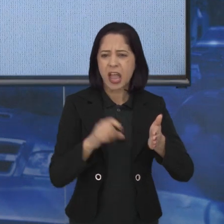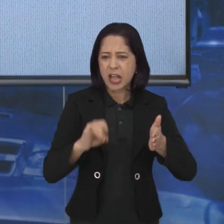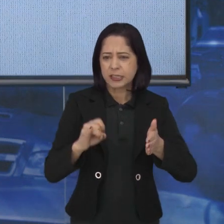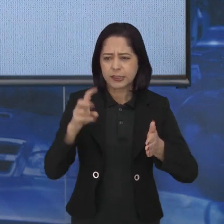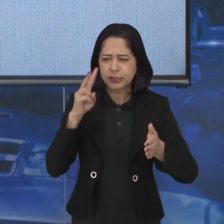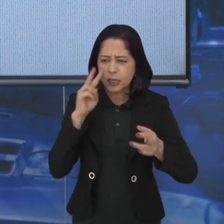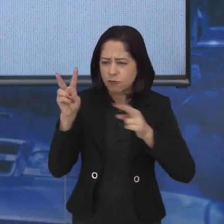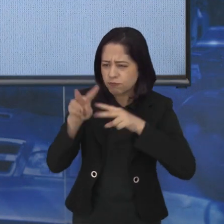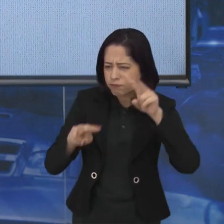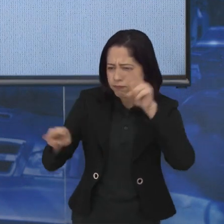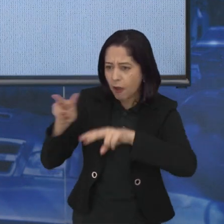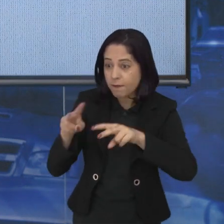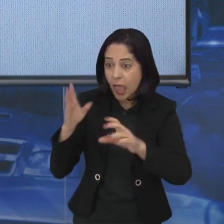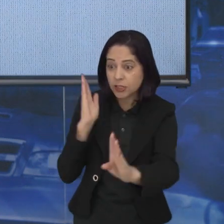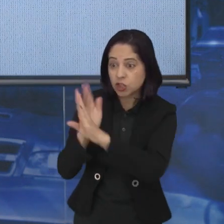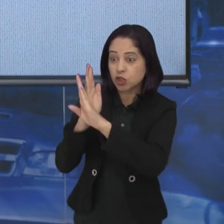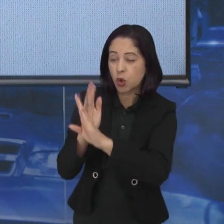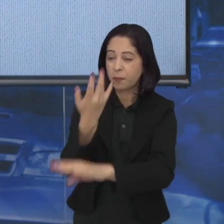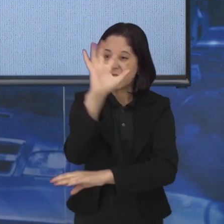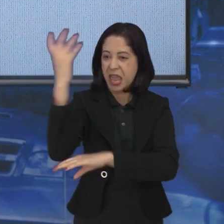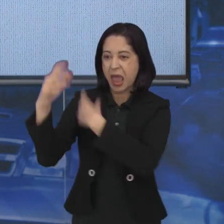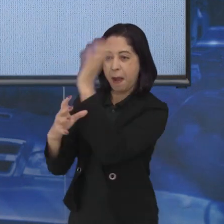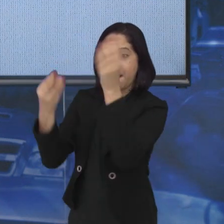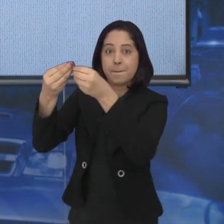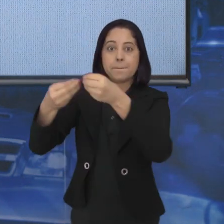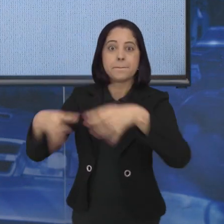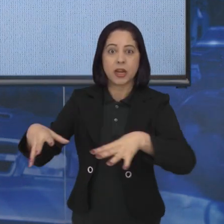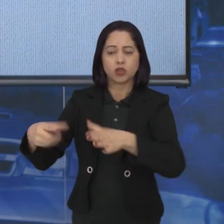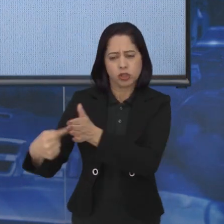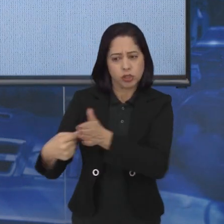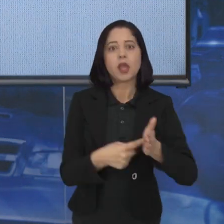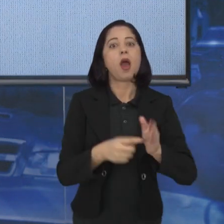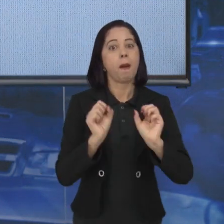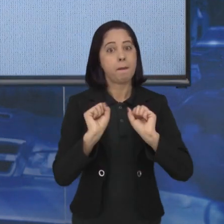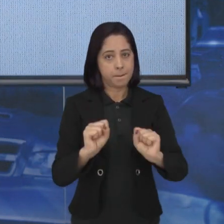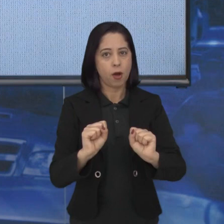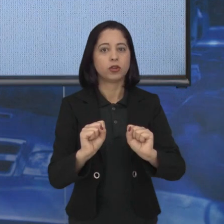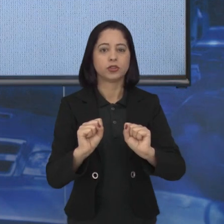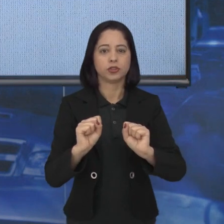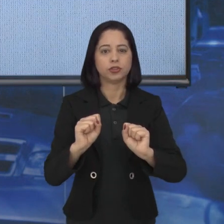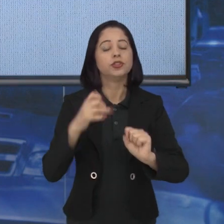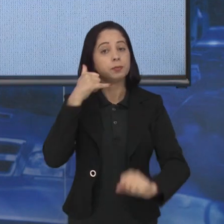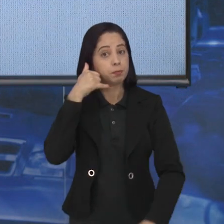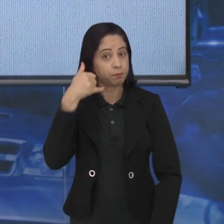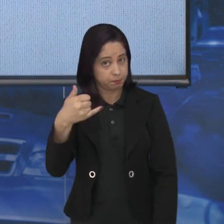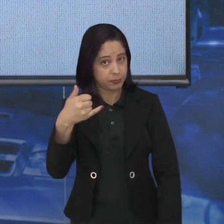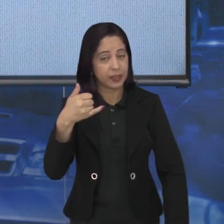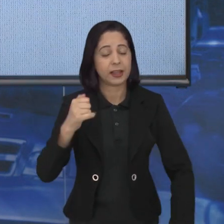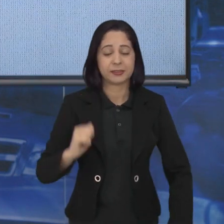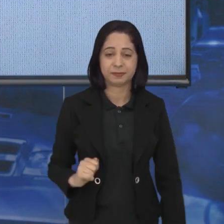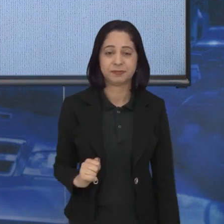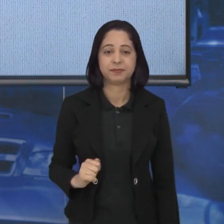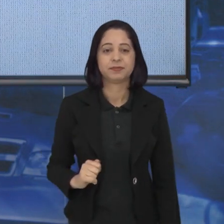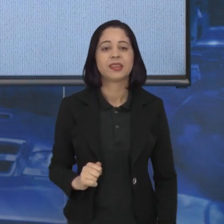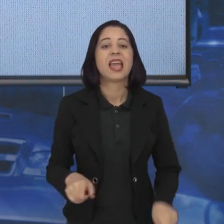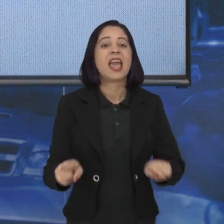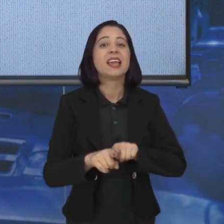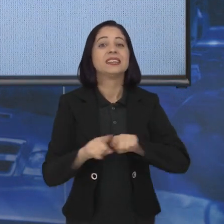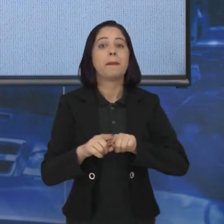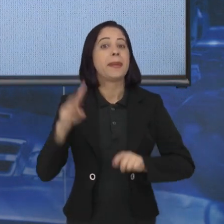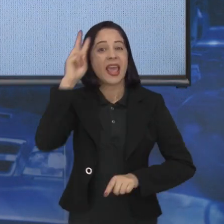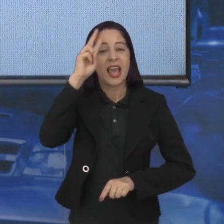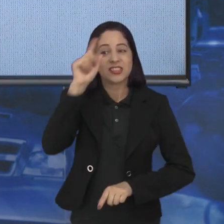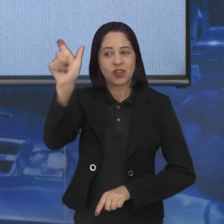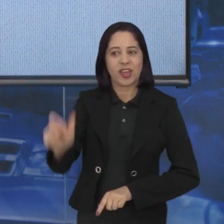a criação do Disque Verde, um canal para receber denúncias de atividades que degradam o meio ambiente. Tem ainda